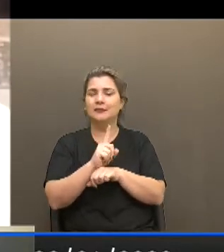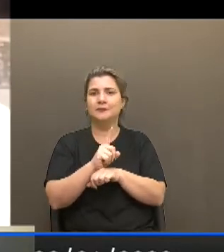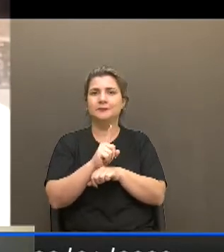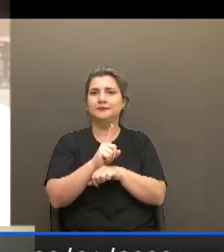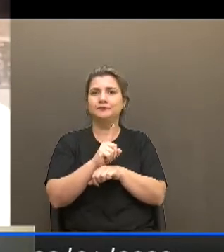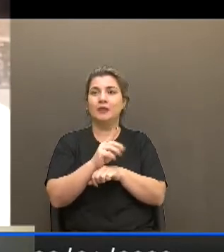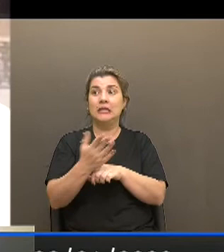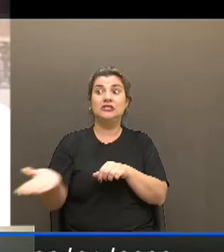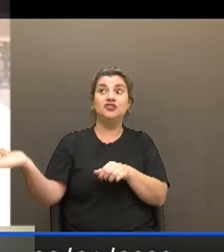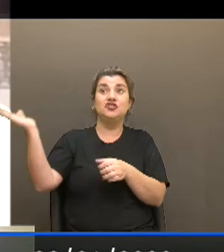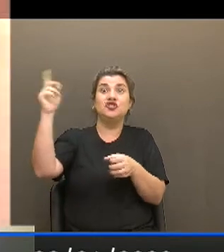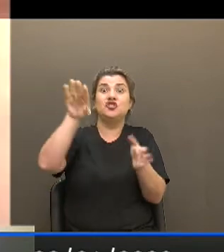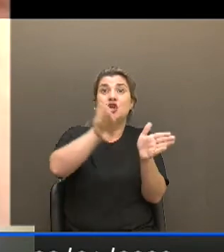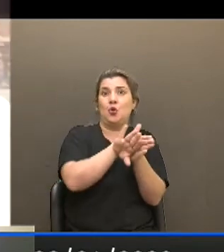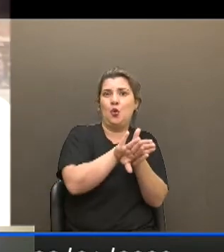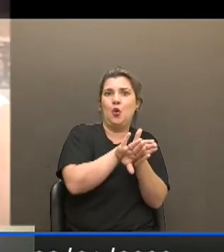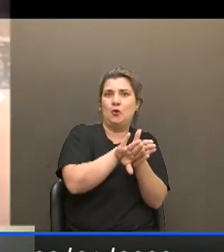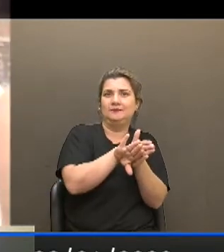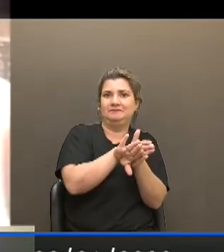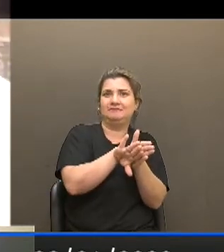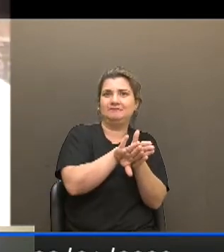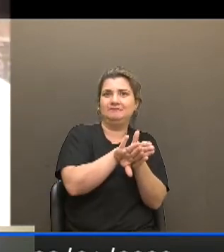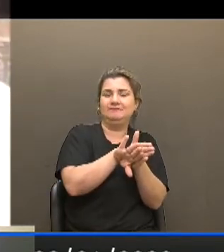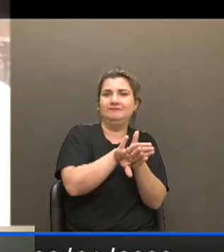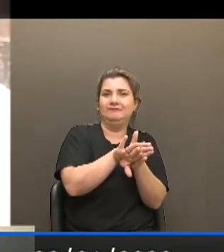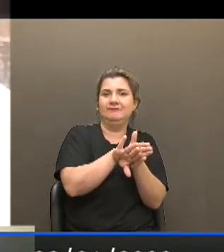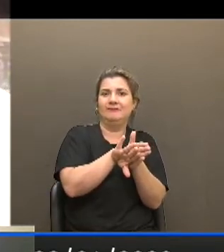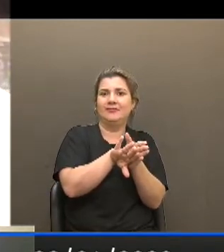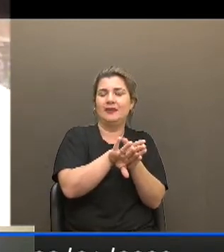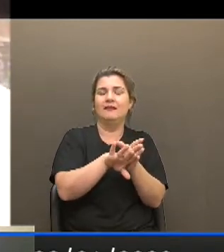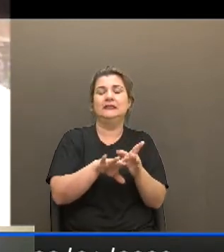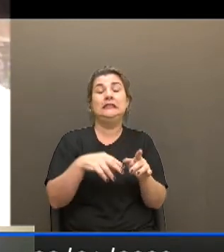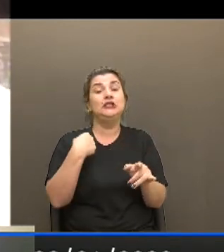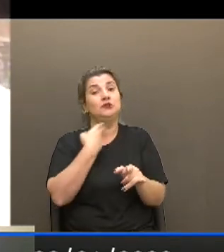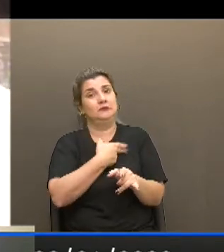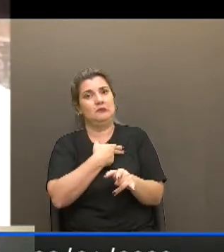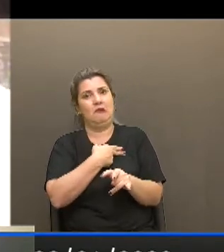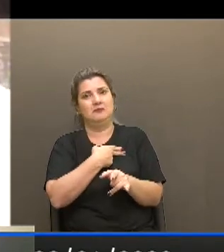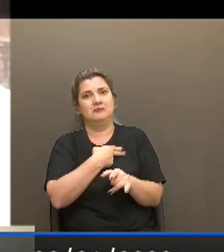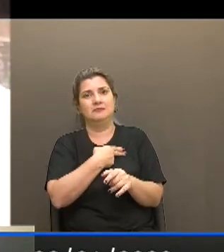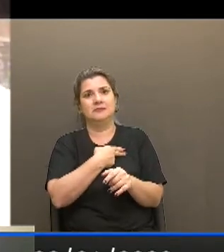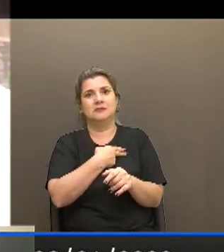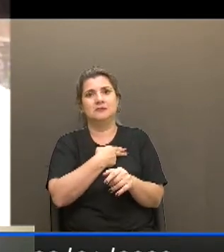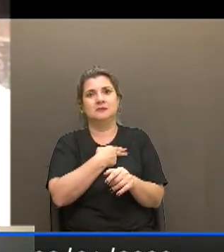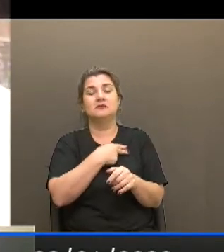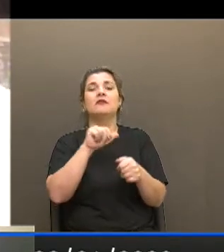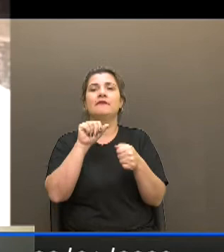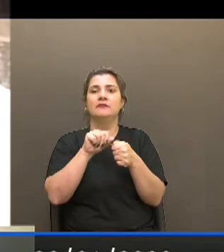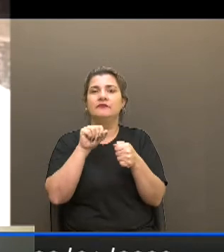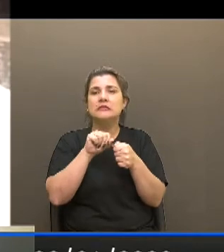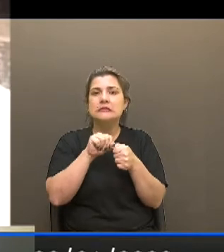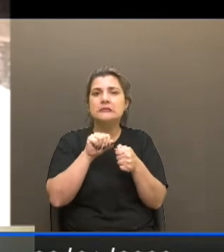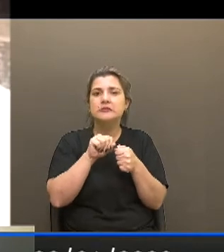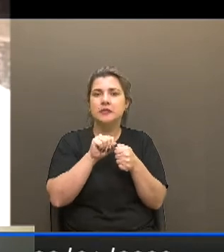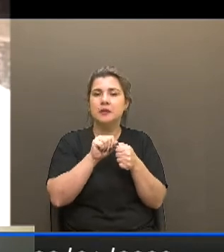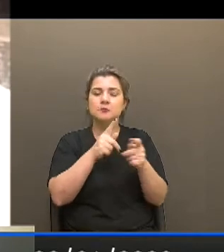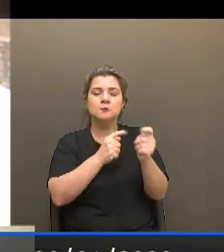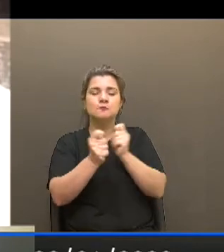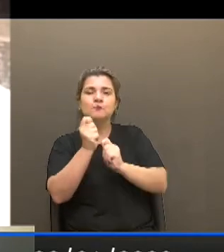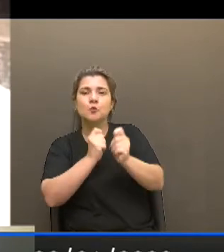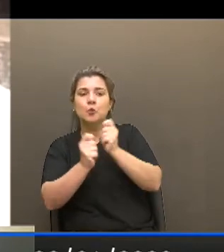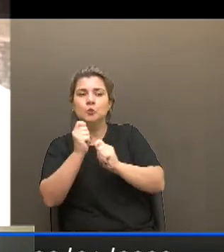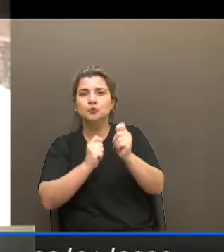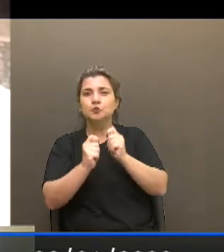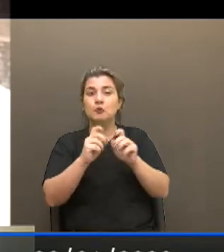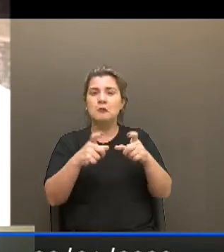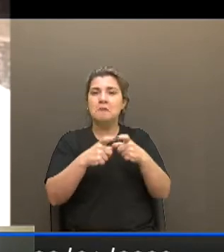dizer, eu não tenho dúvida de que nós, à medida de fazermos um controle maior nos